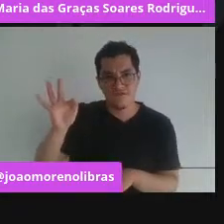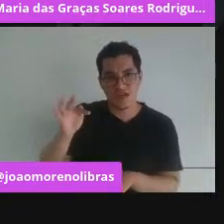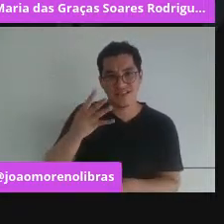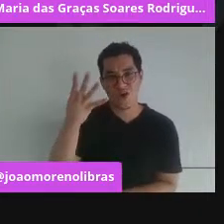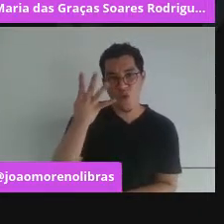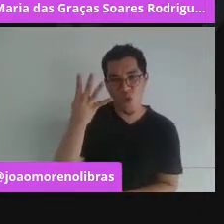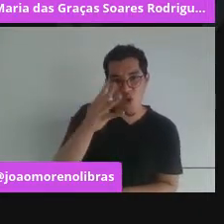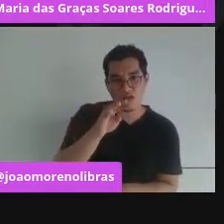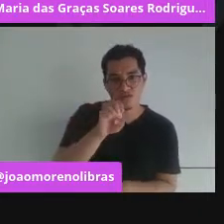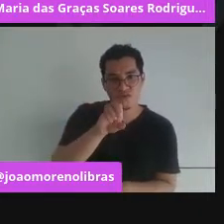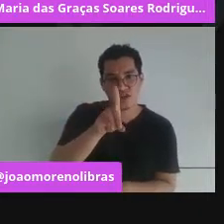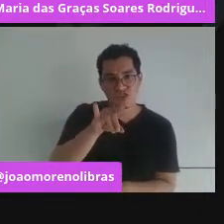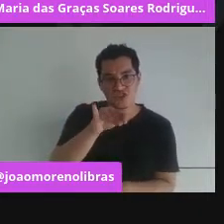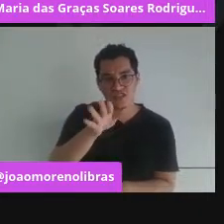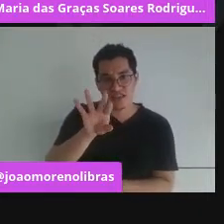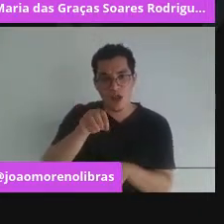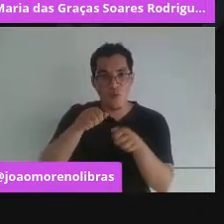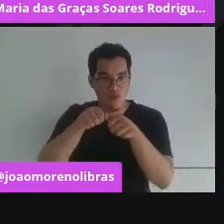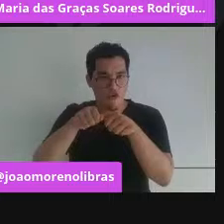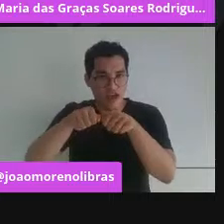E aí...